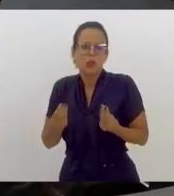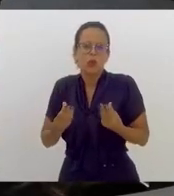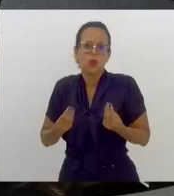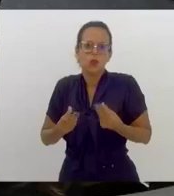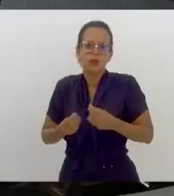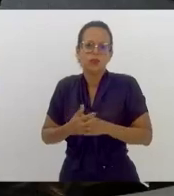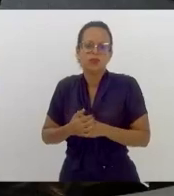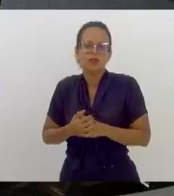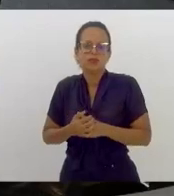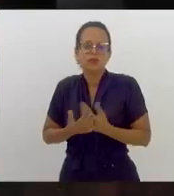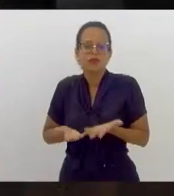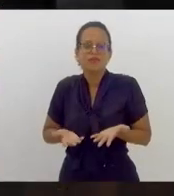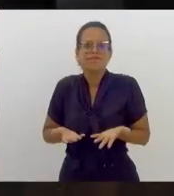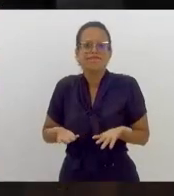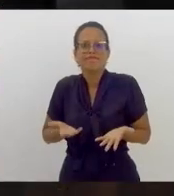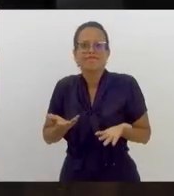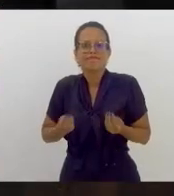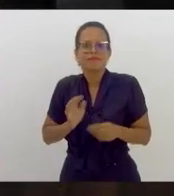modifica o Conselho.